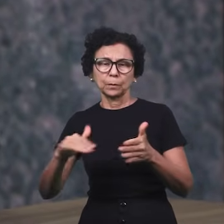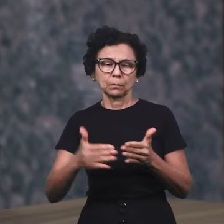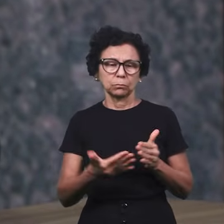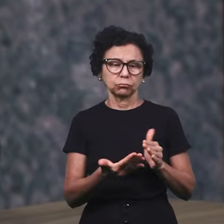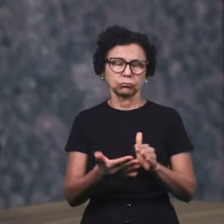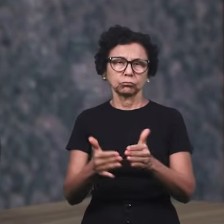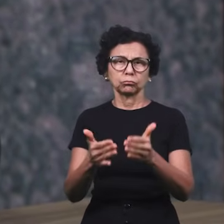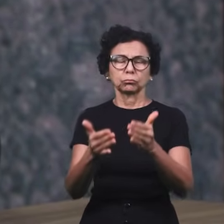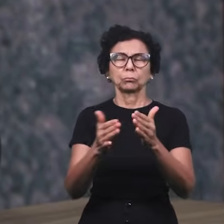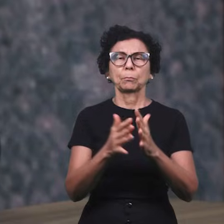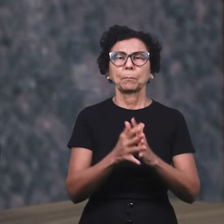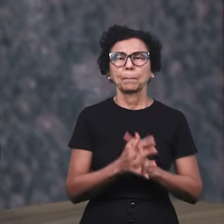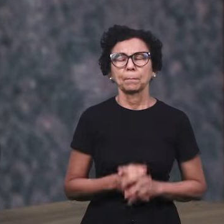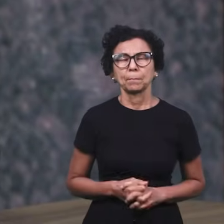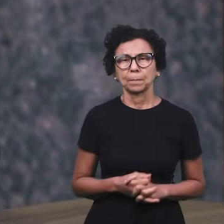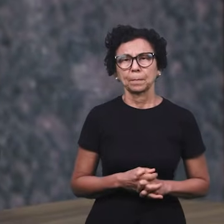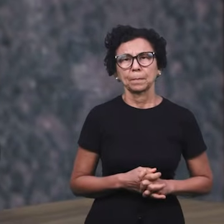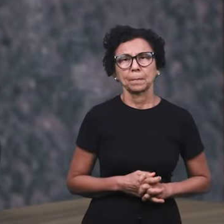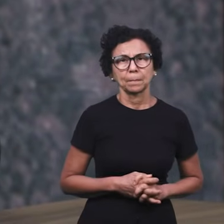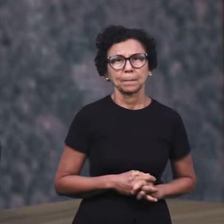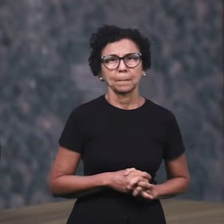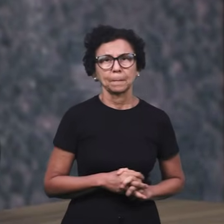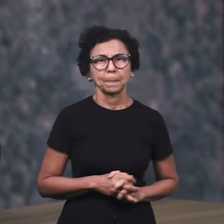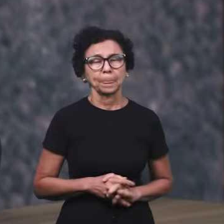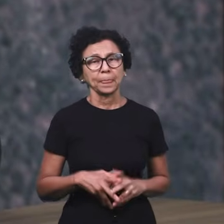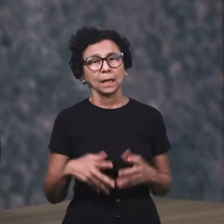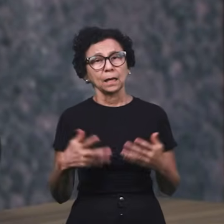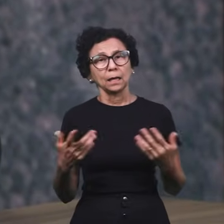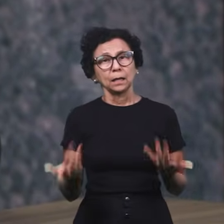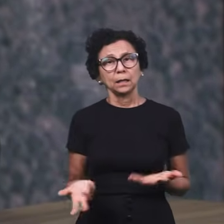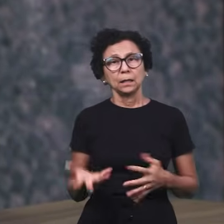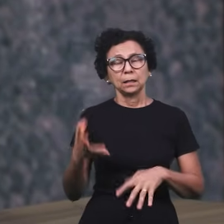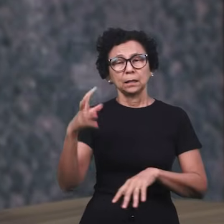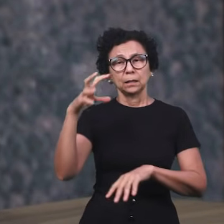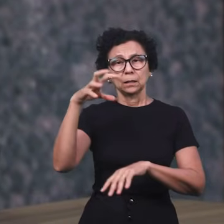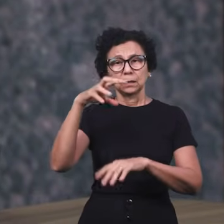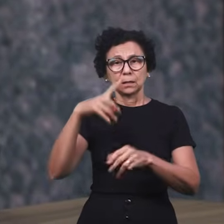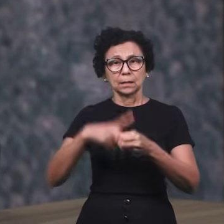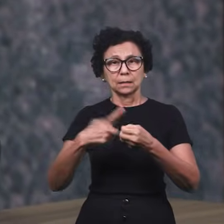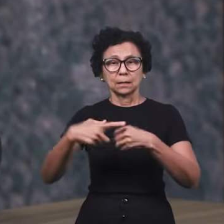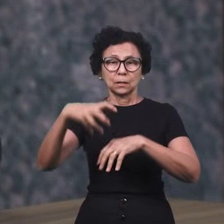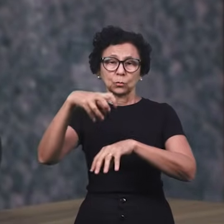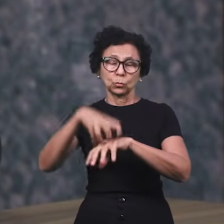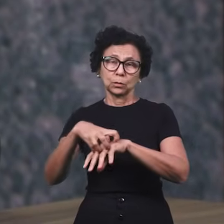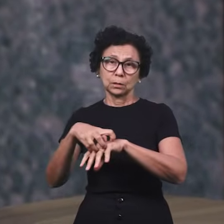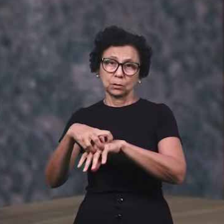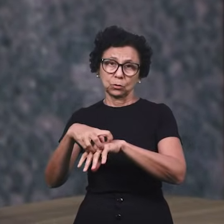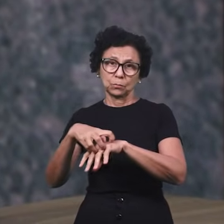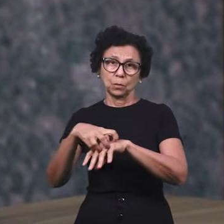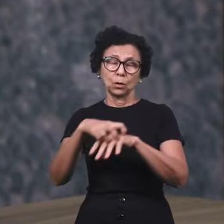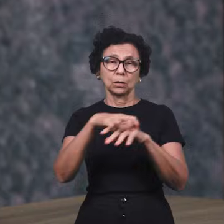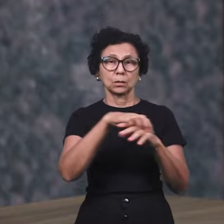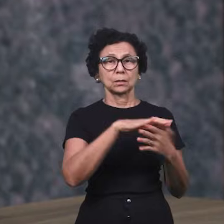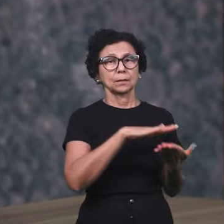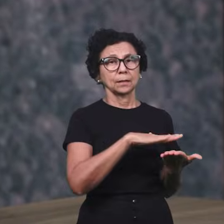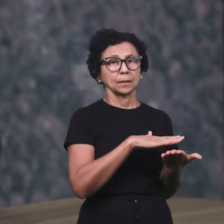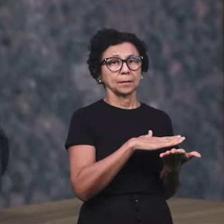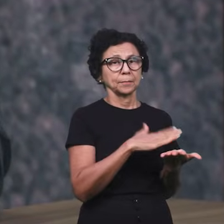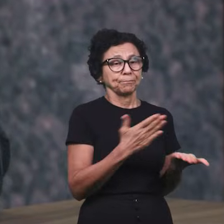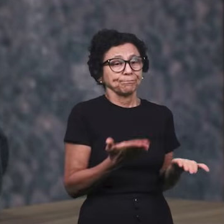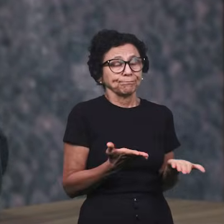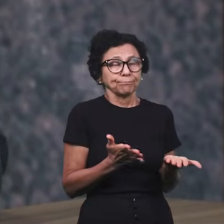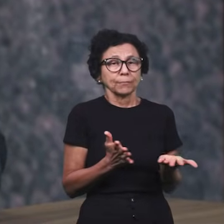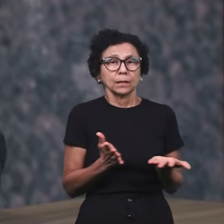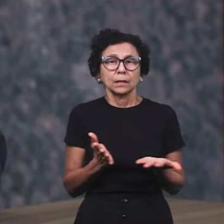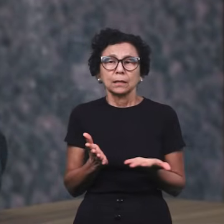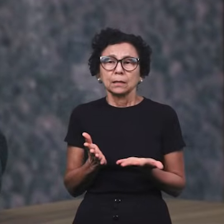buscam um outro caminho, uma outra rota, uma outra maneira de chegar até o Oriente, até as Índias, como eles chamavam naquela época